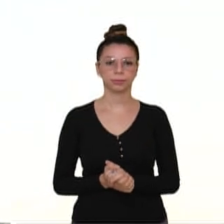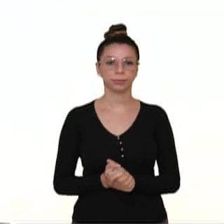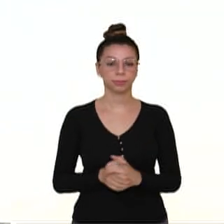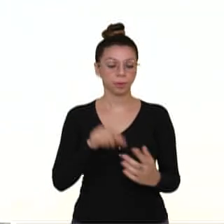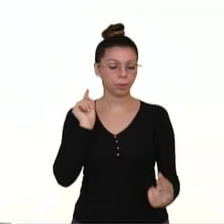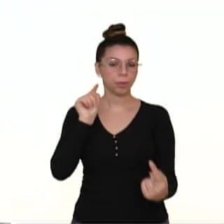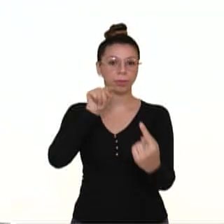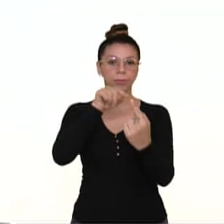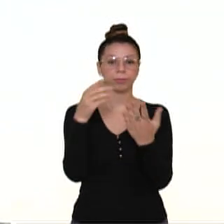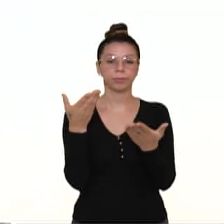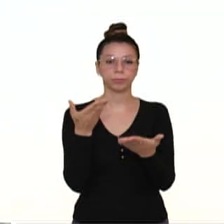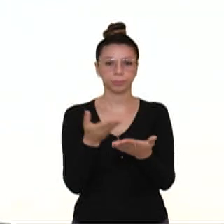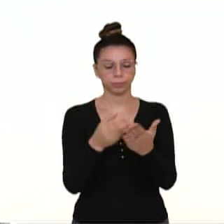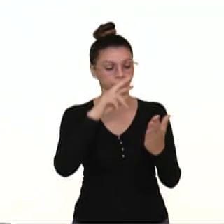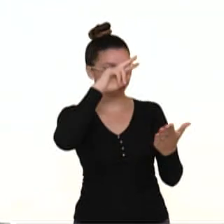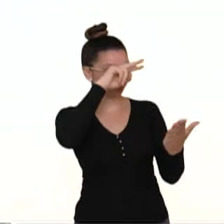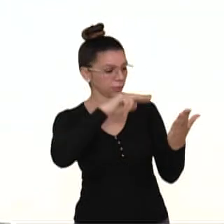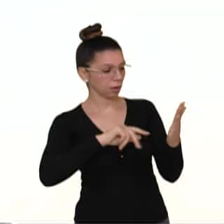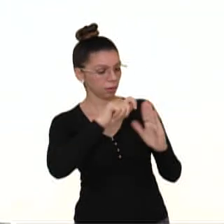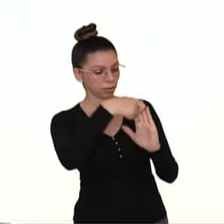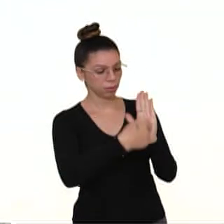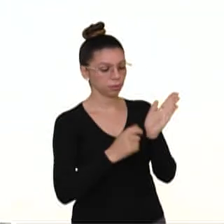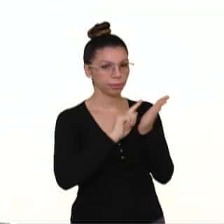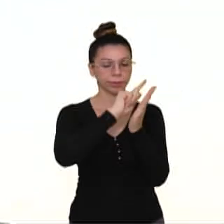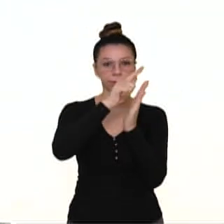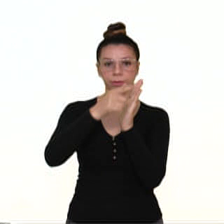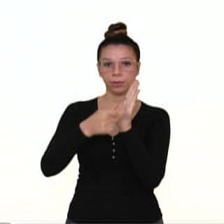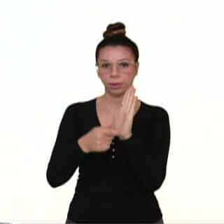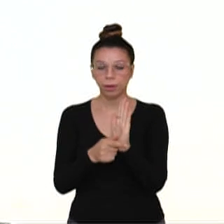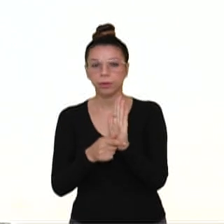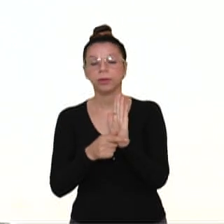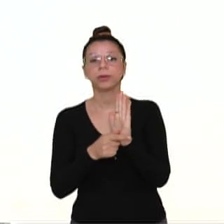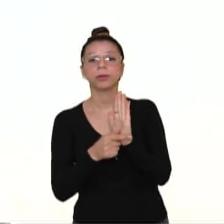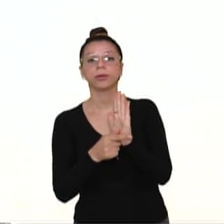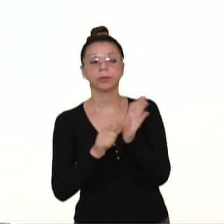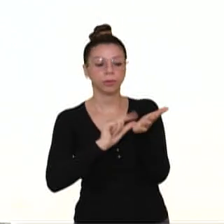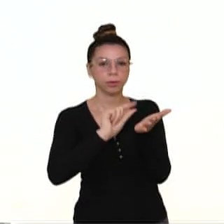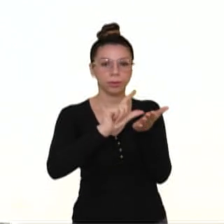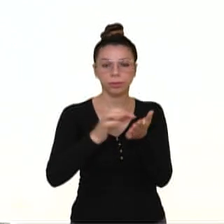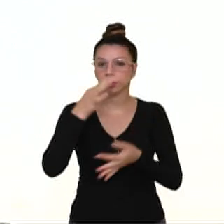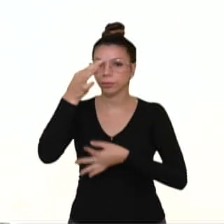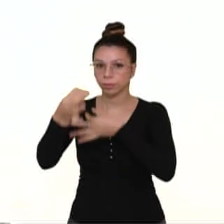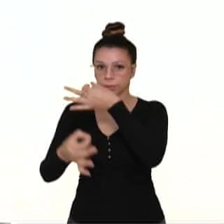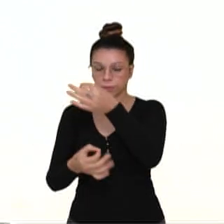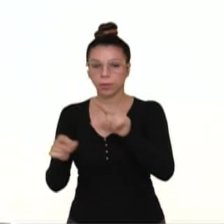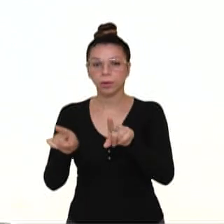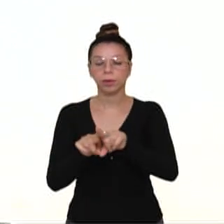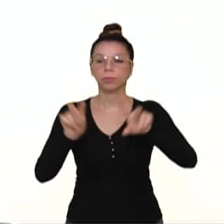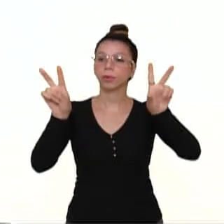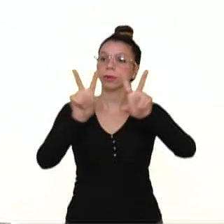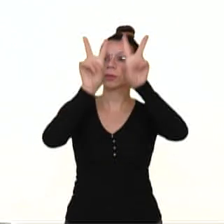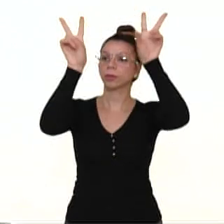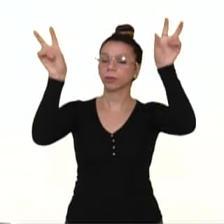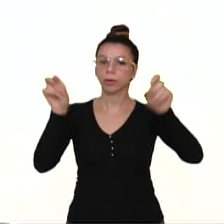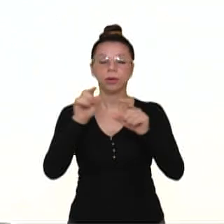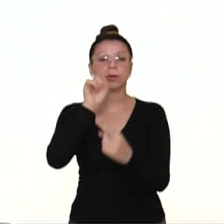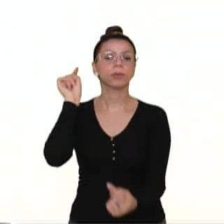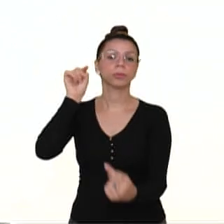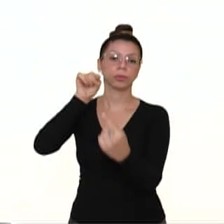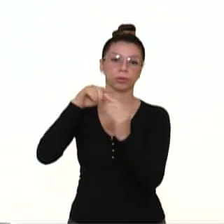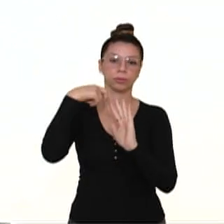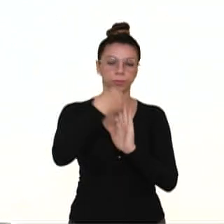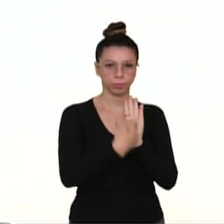Objetivos da aula: ler o texto do gênero artigo de opinião, identificando o tema e finalidade do